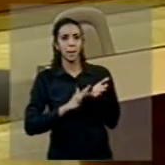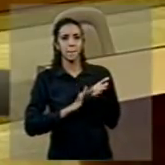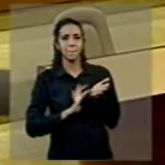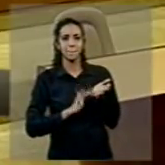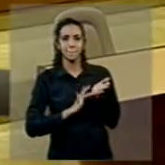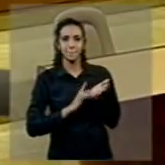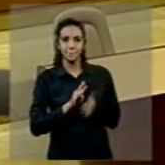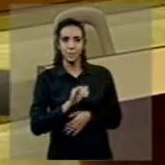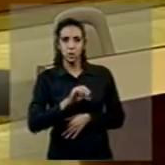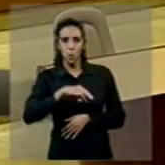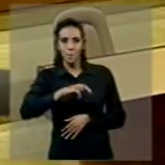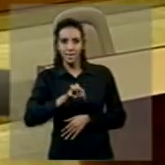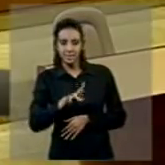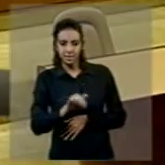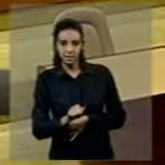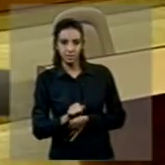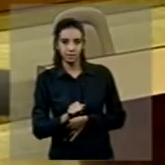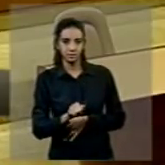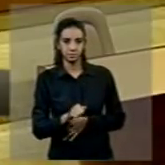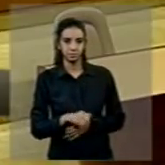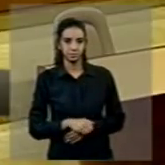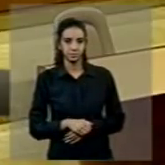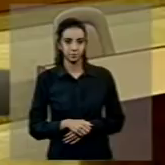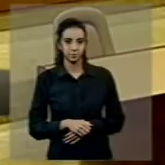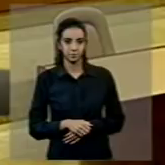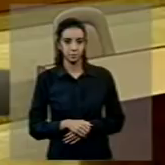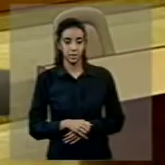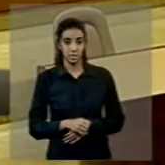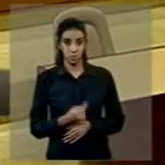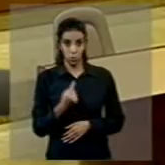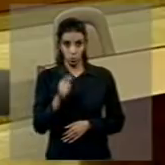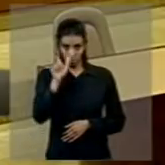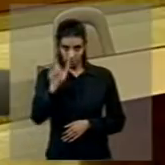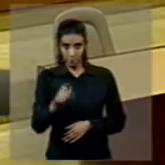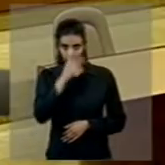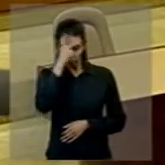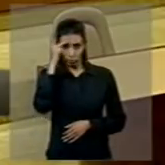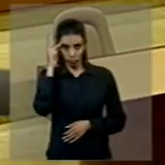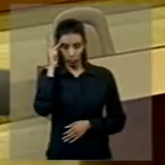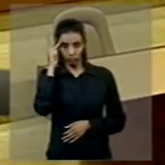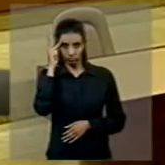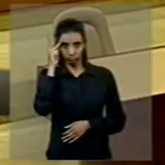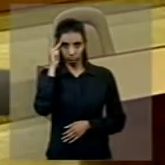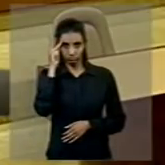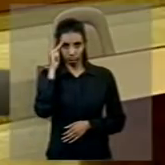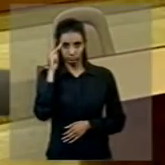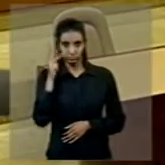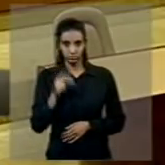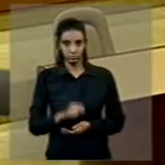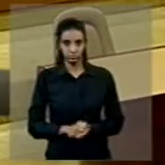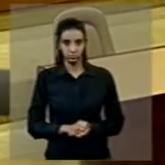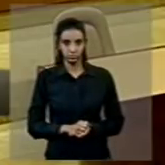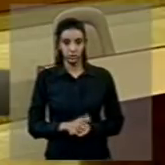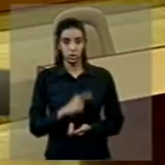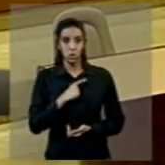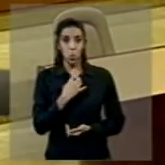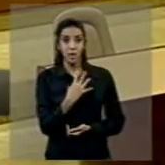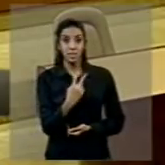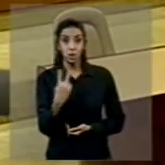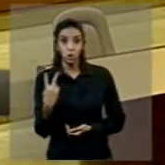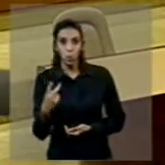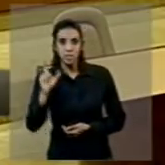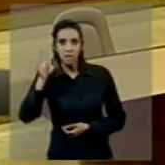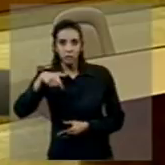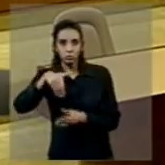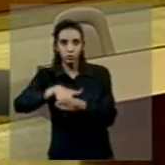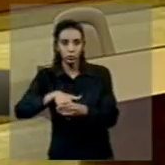Goiás, se identificou que um sujeito tinha 52 títulos eleitorais. Sim, eu